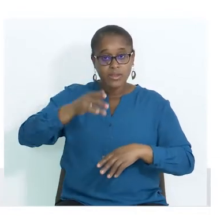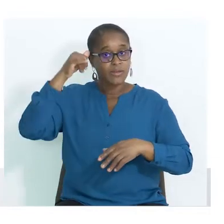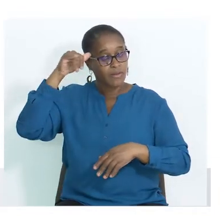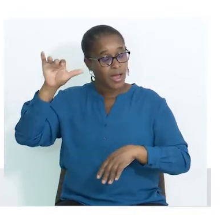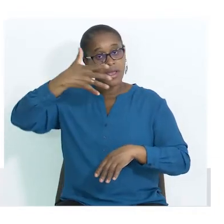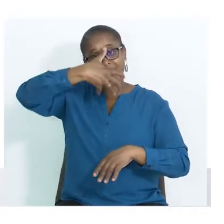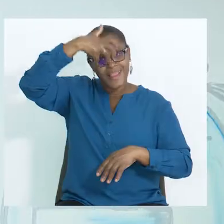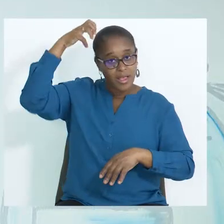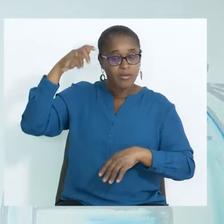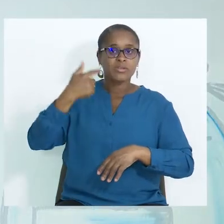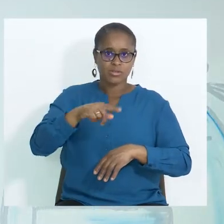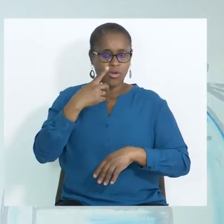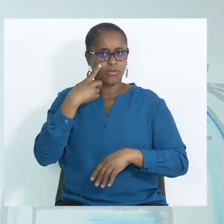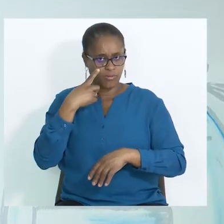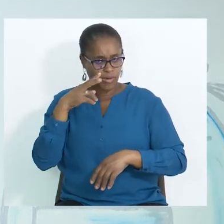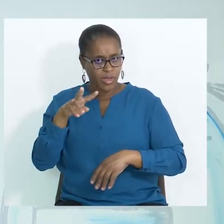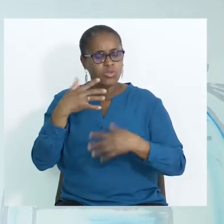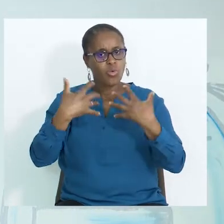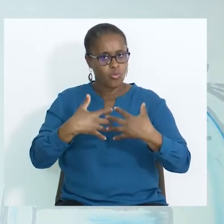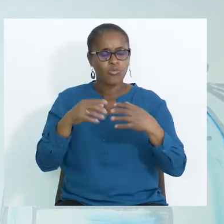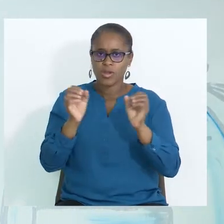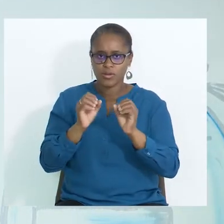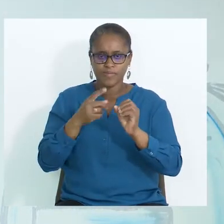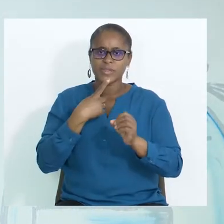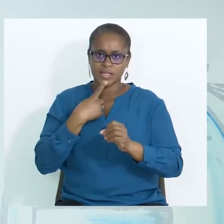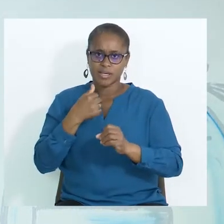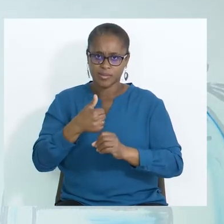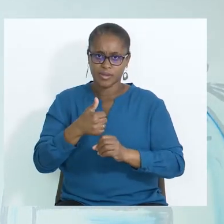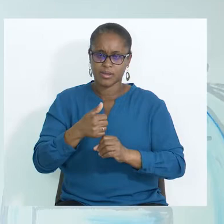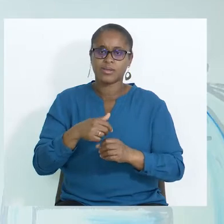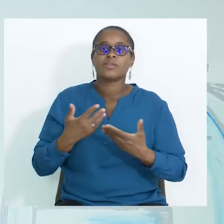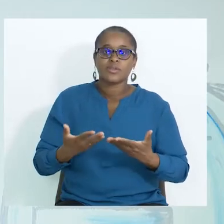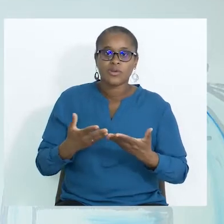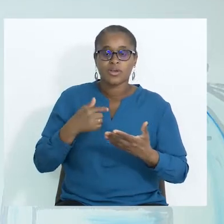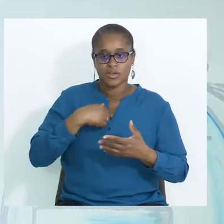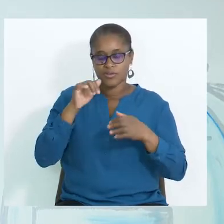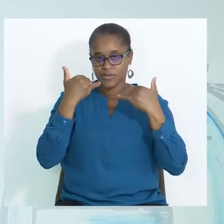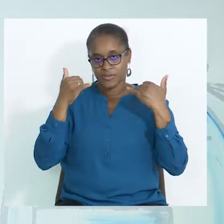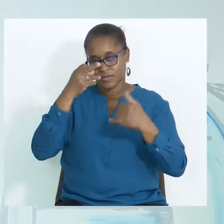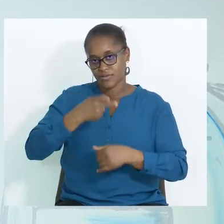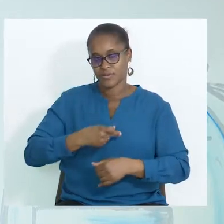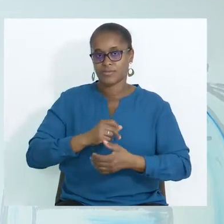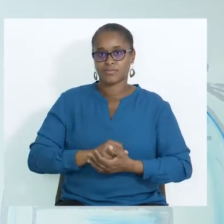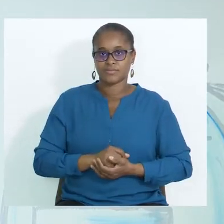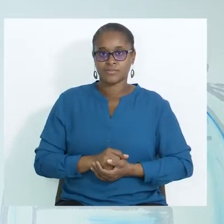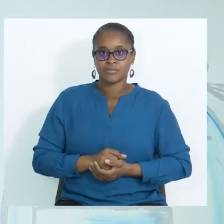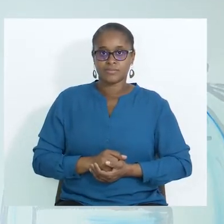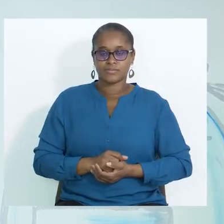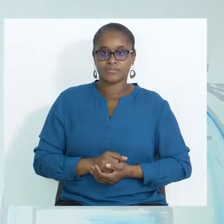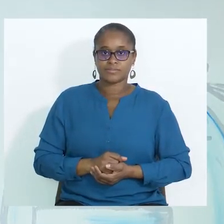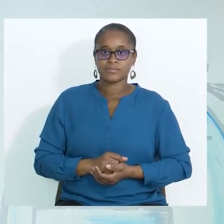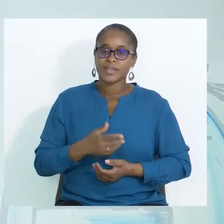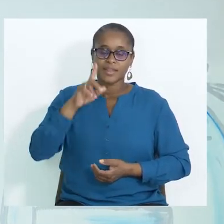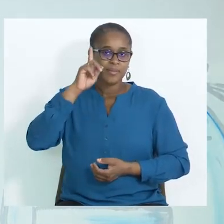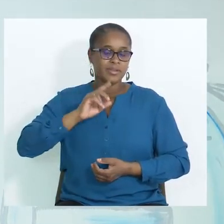vaca e com união estou acompanhado Não há dúvida estou a perceber Então eu fico fingir Olá